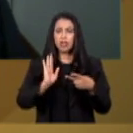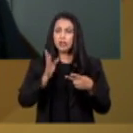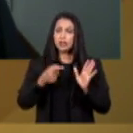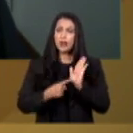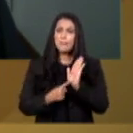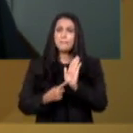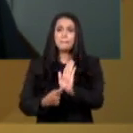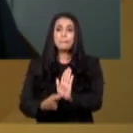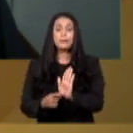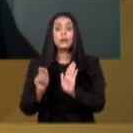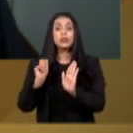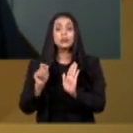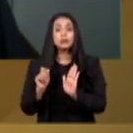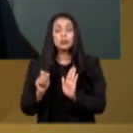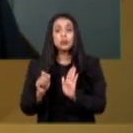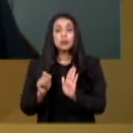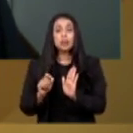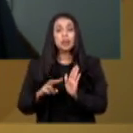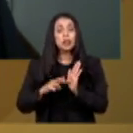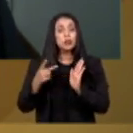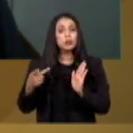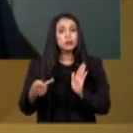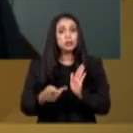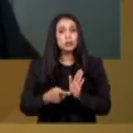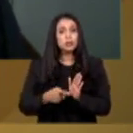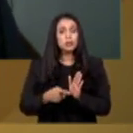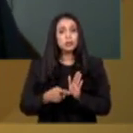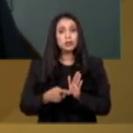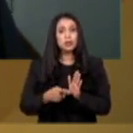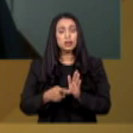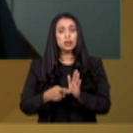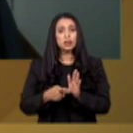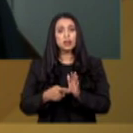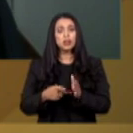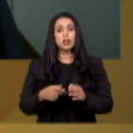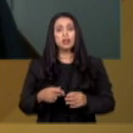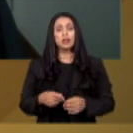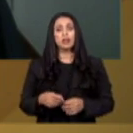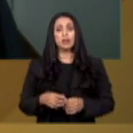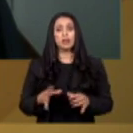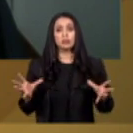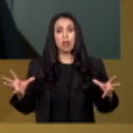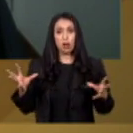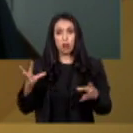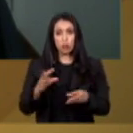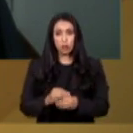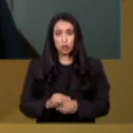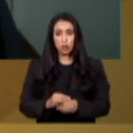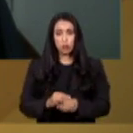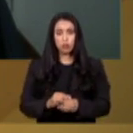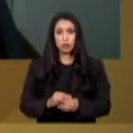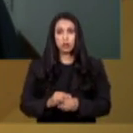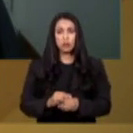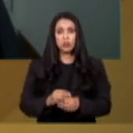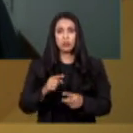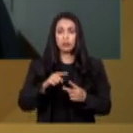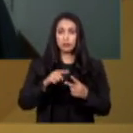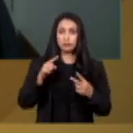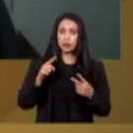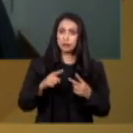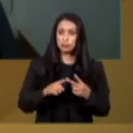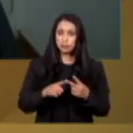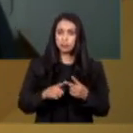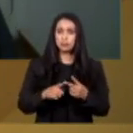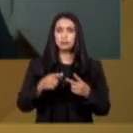traduzi o cândido e o alcance de pomar a conclusão para ambos os